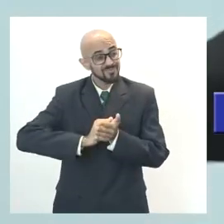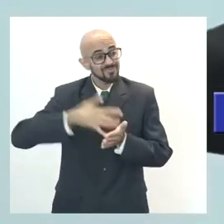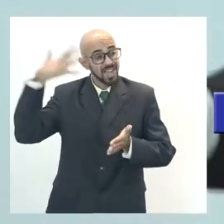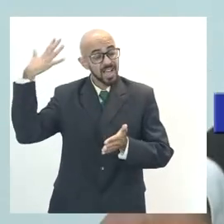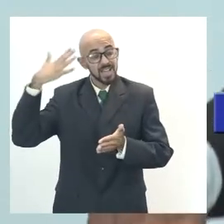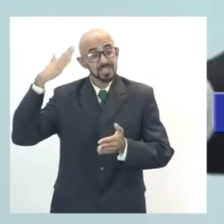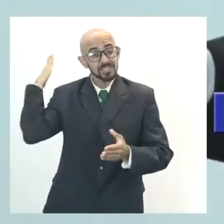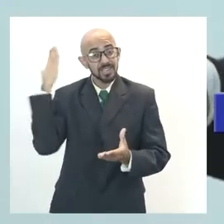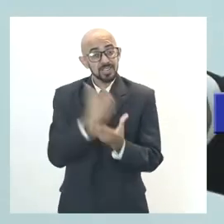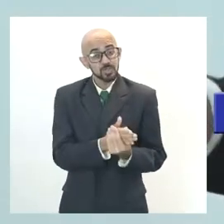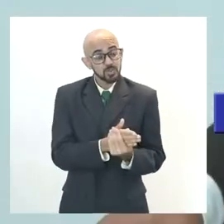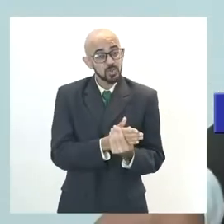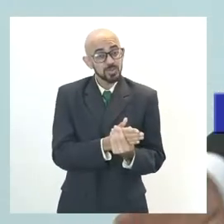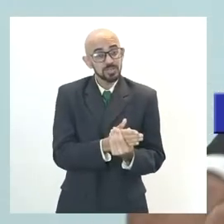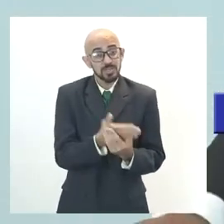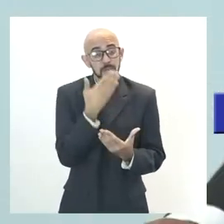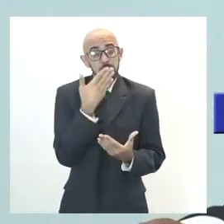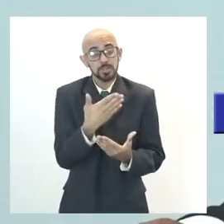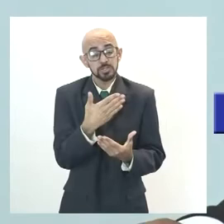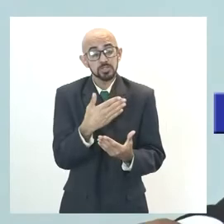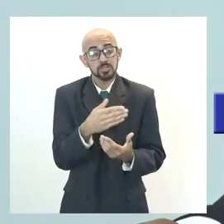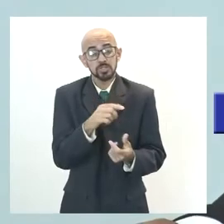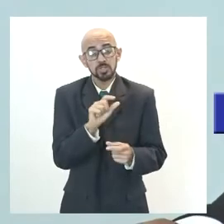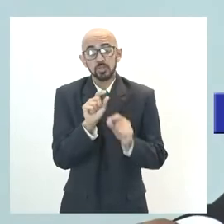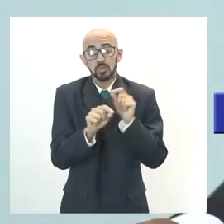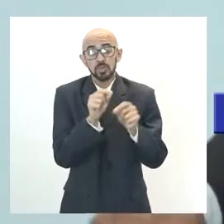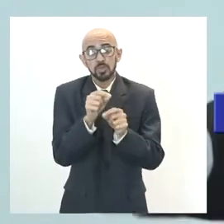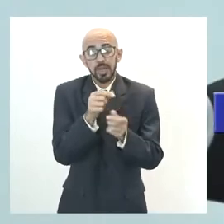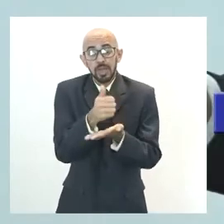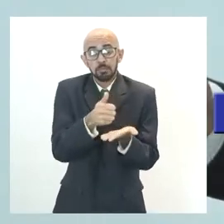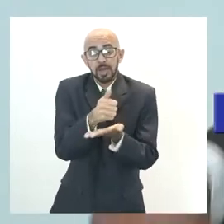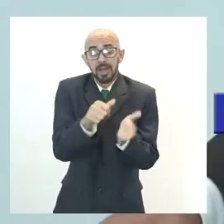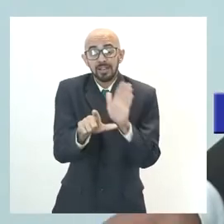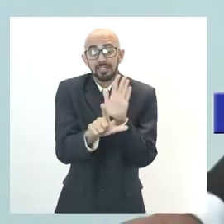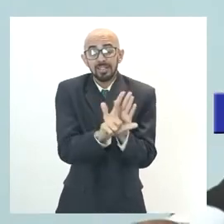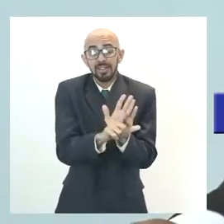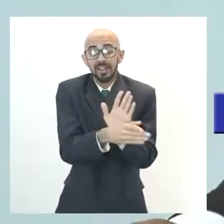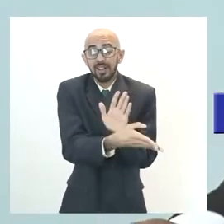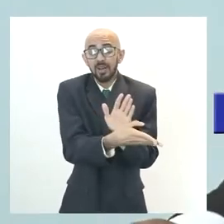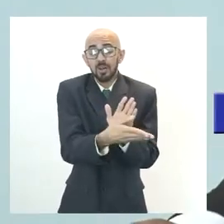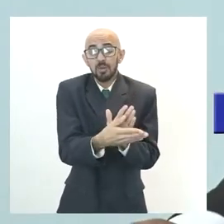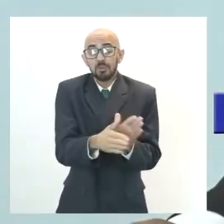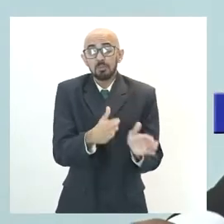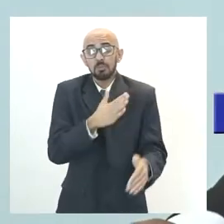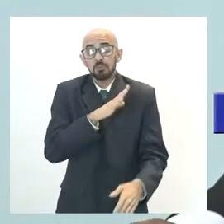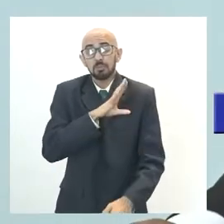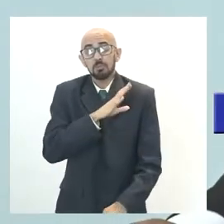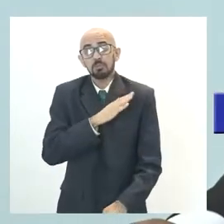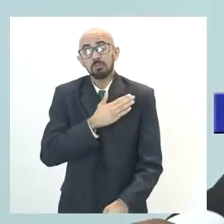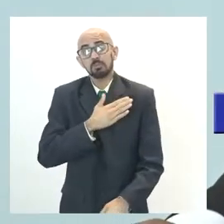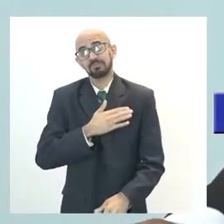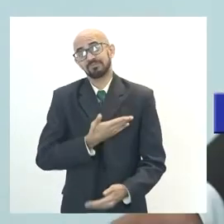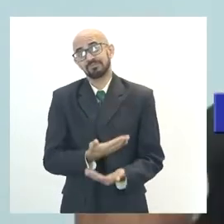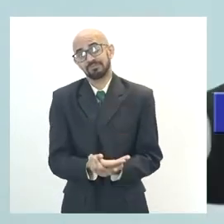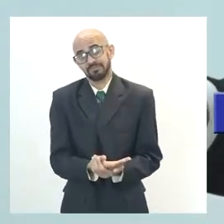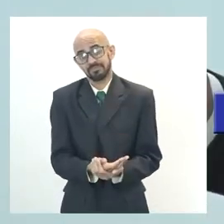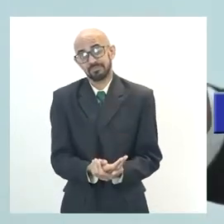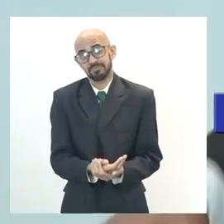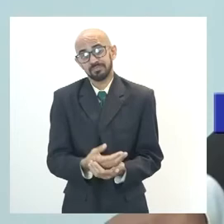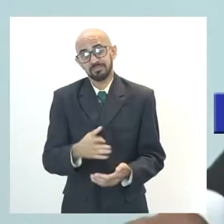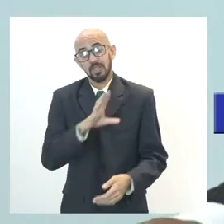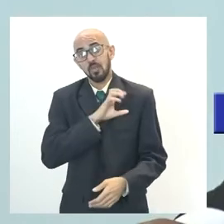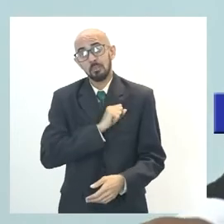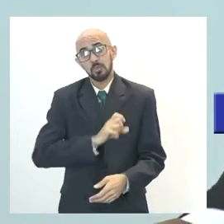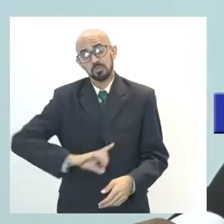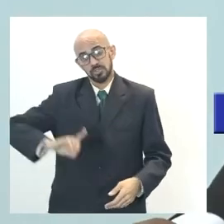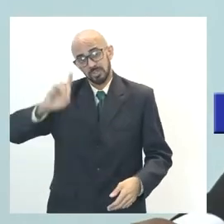discutindo princípio de legalidade ah pelo amor de Deus e nós estamos